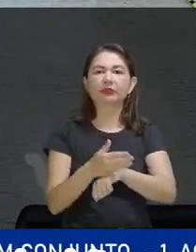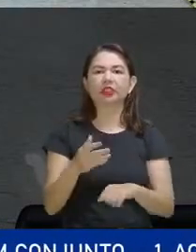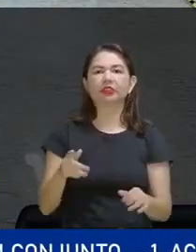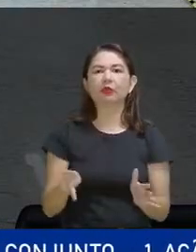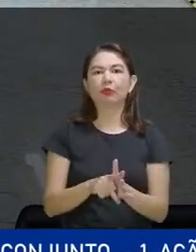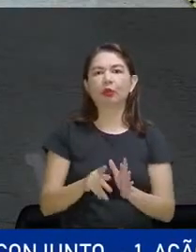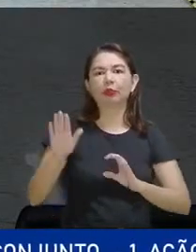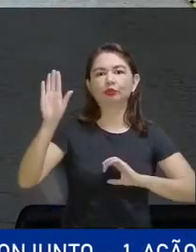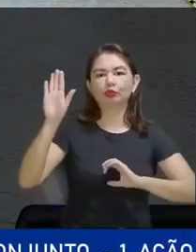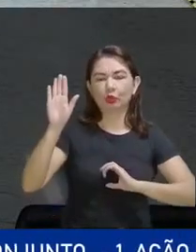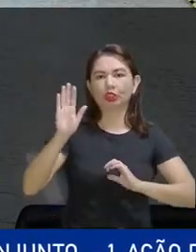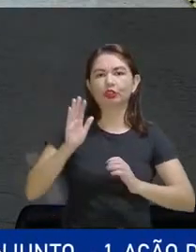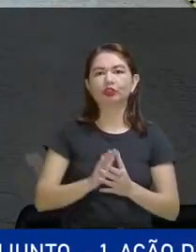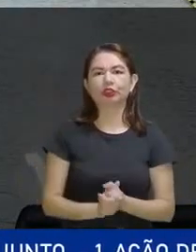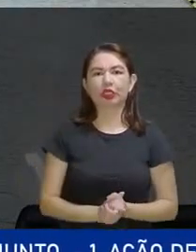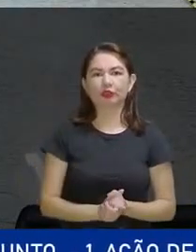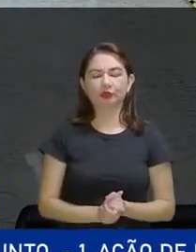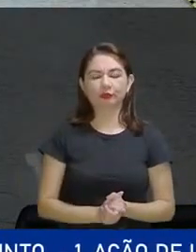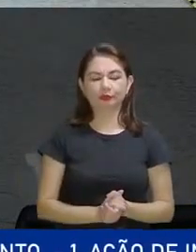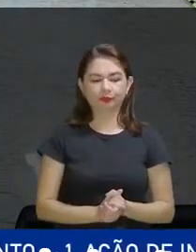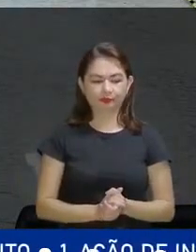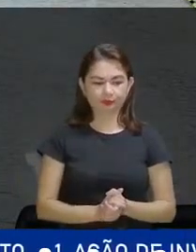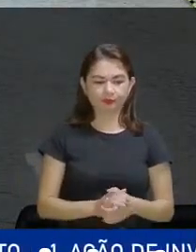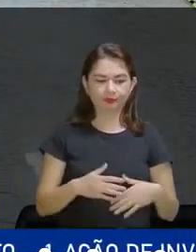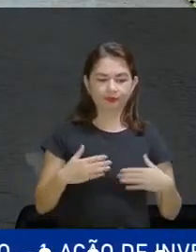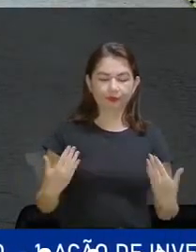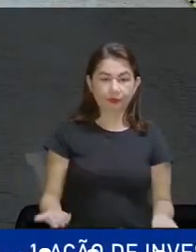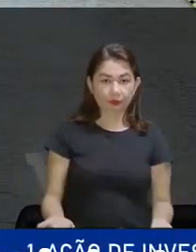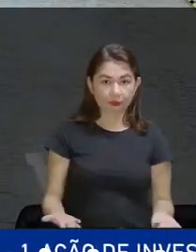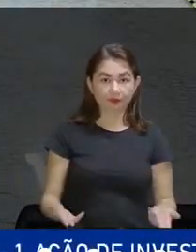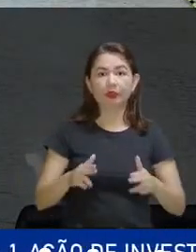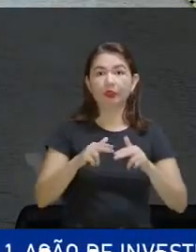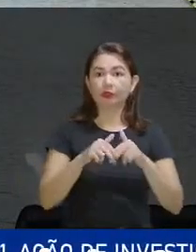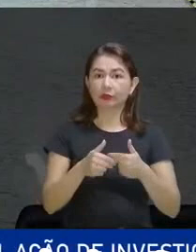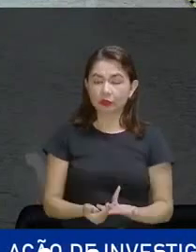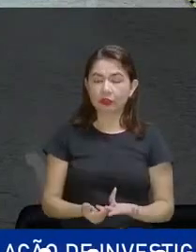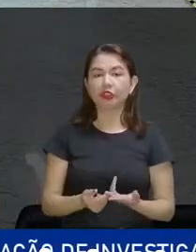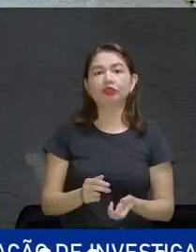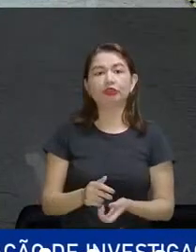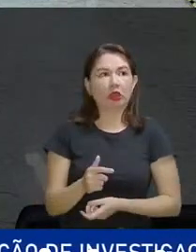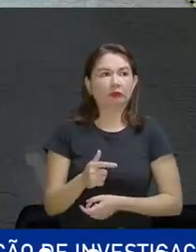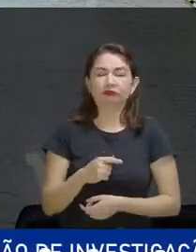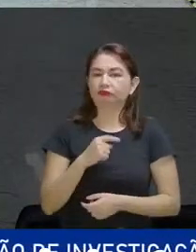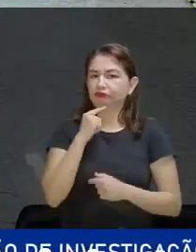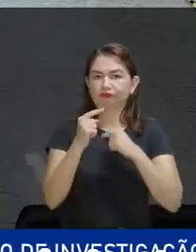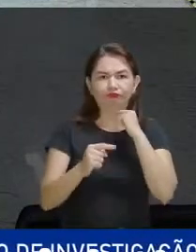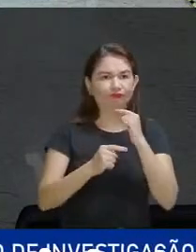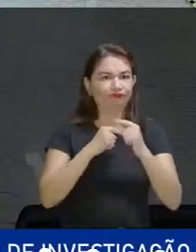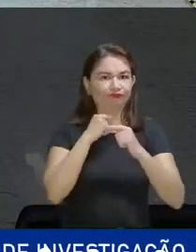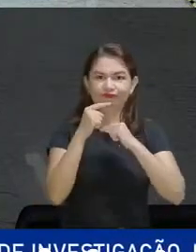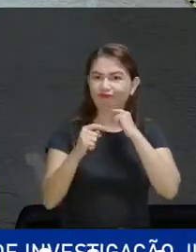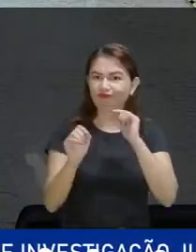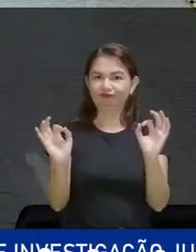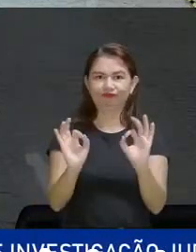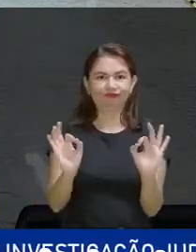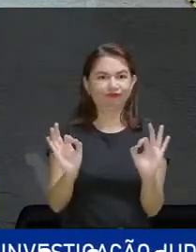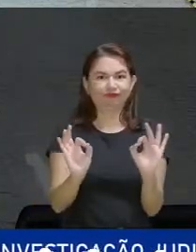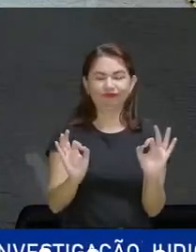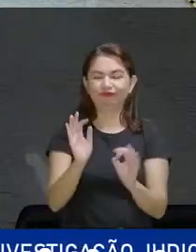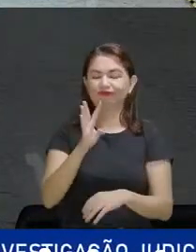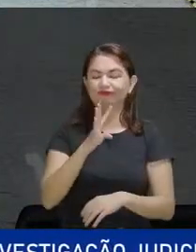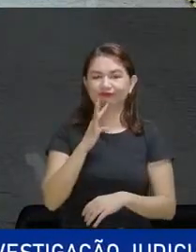de eleitores por meio do oferecimento de vantagens. Destarte, não restam dúvidas quanto à anuência e ciência